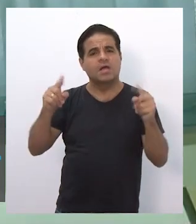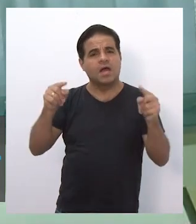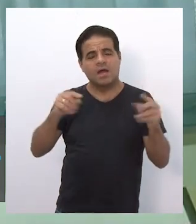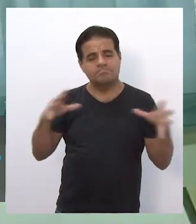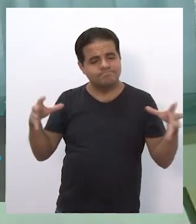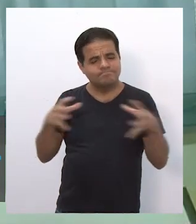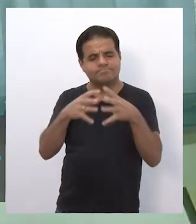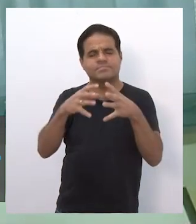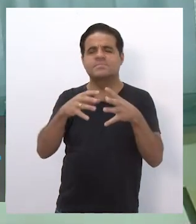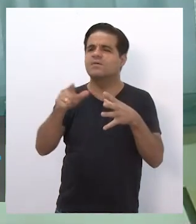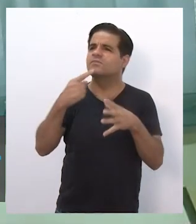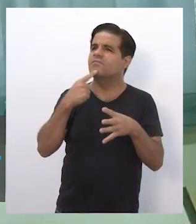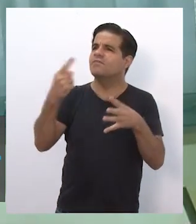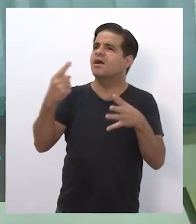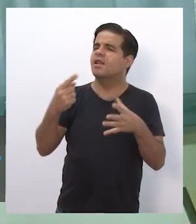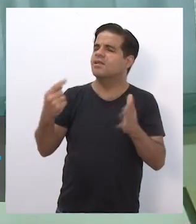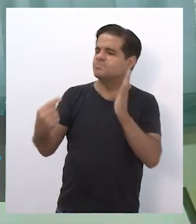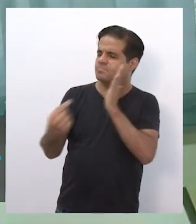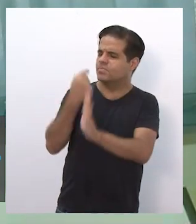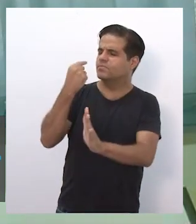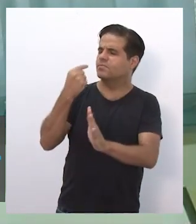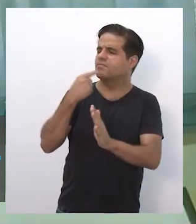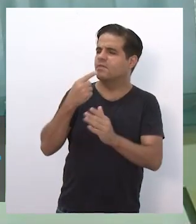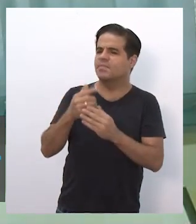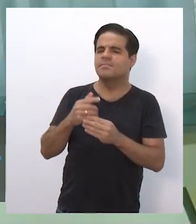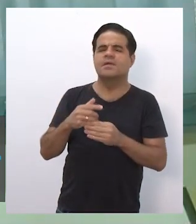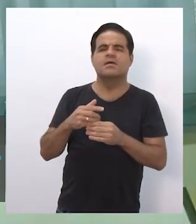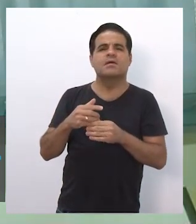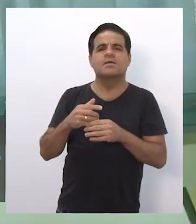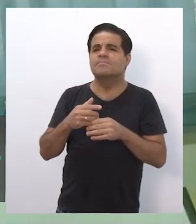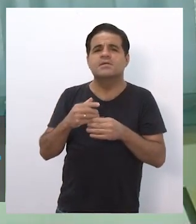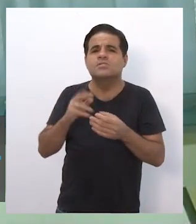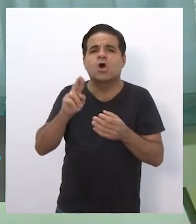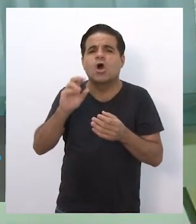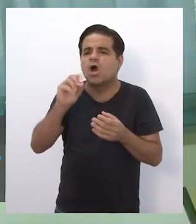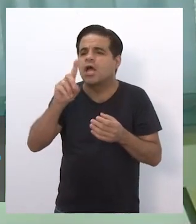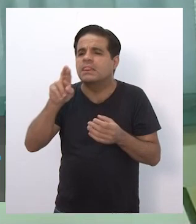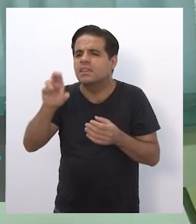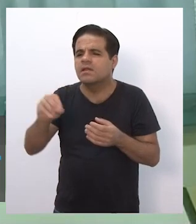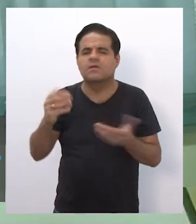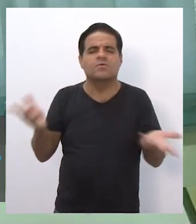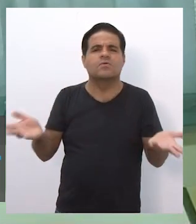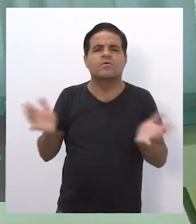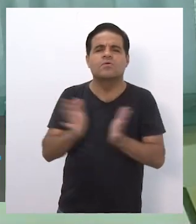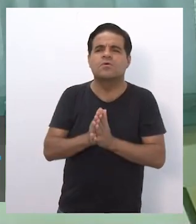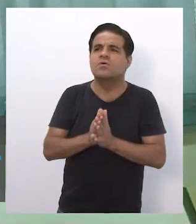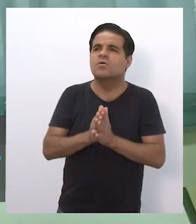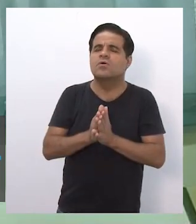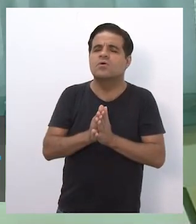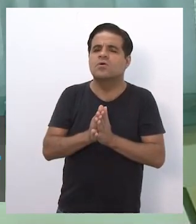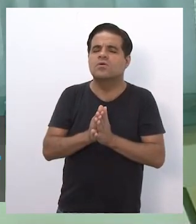conjunto. Aí você fala assim para mim, Rodrigo, mas será que